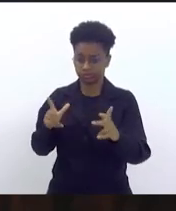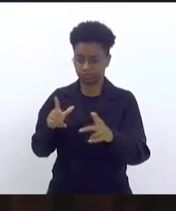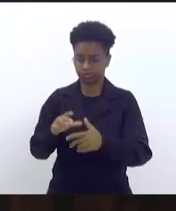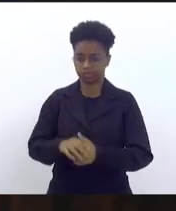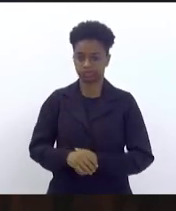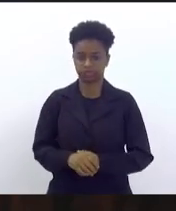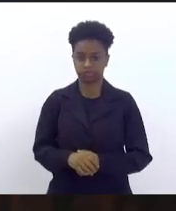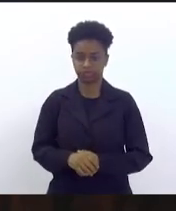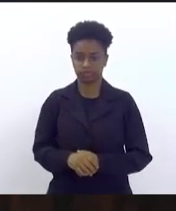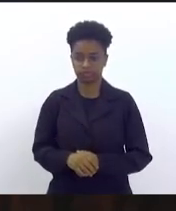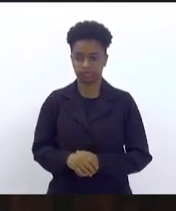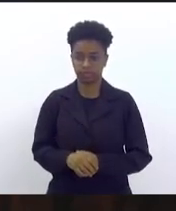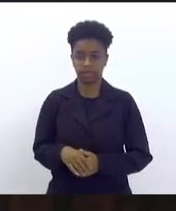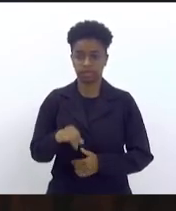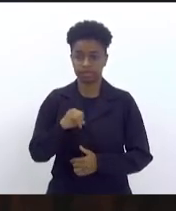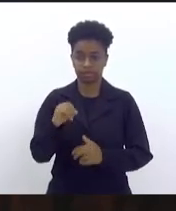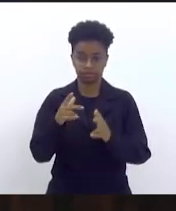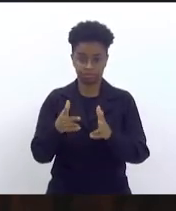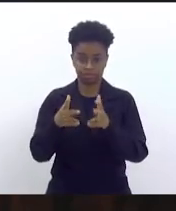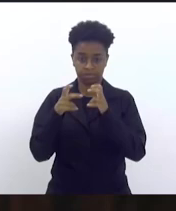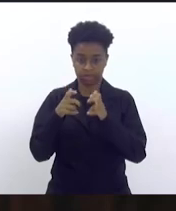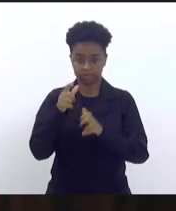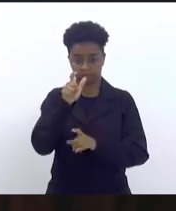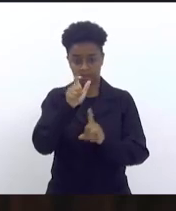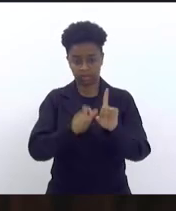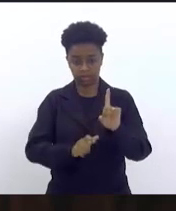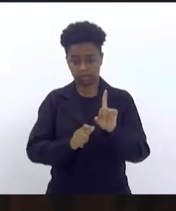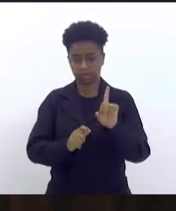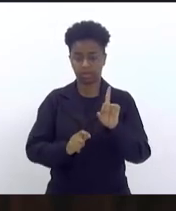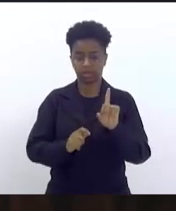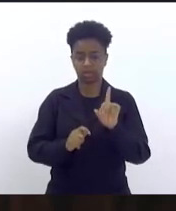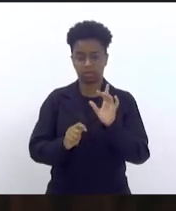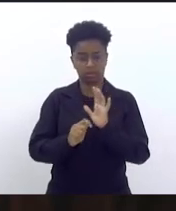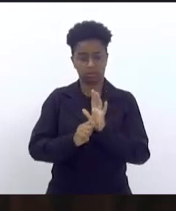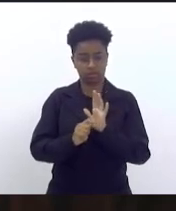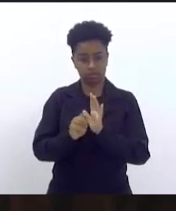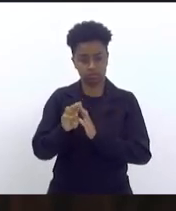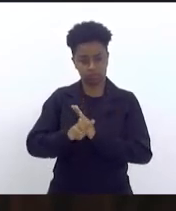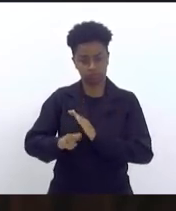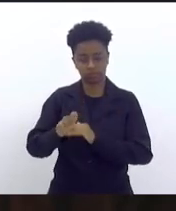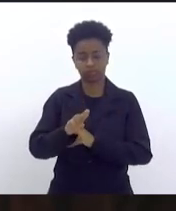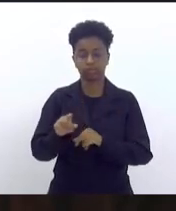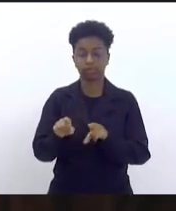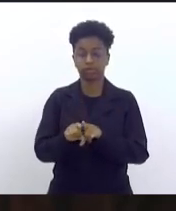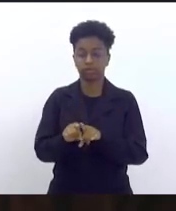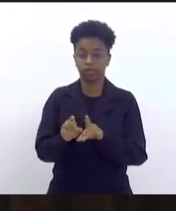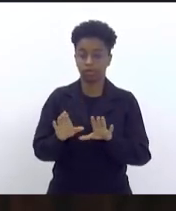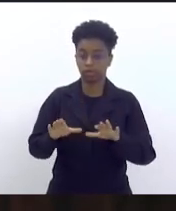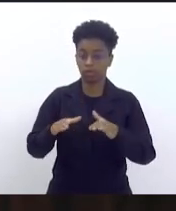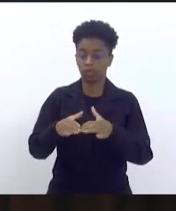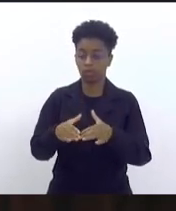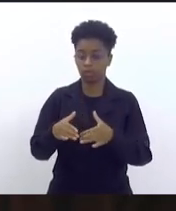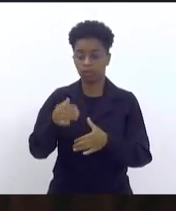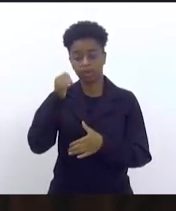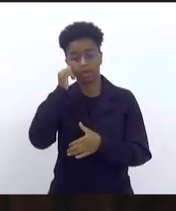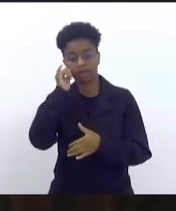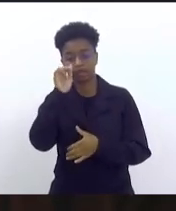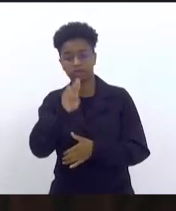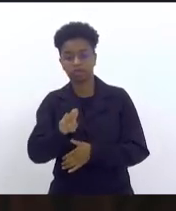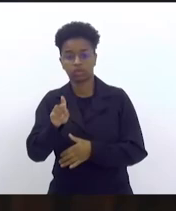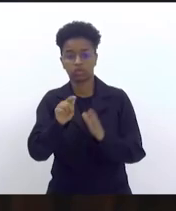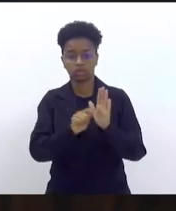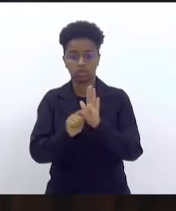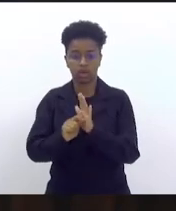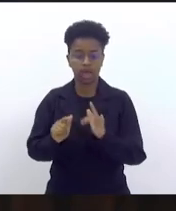quando diante desse perfil de dependência a comissão de prevenção ao uso de drogas também estará atuando por todo o território